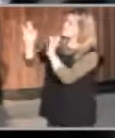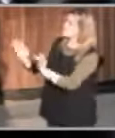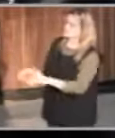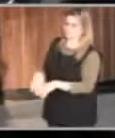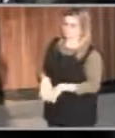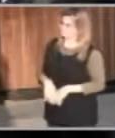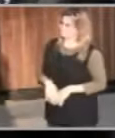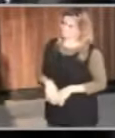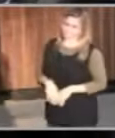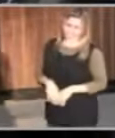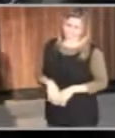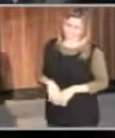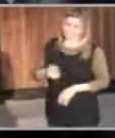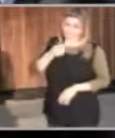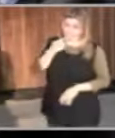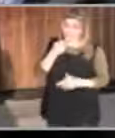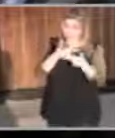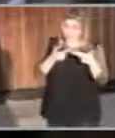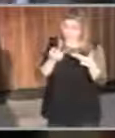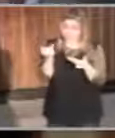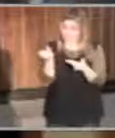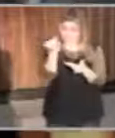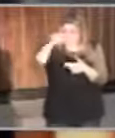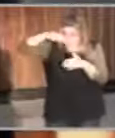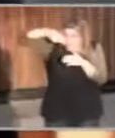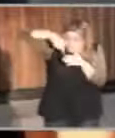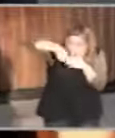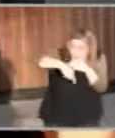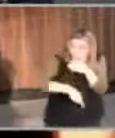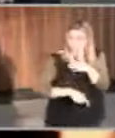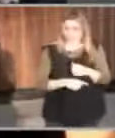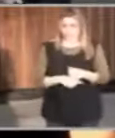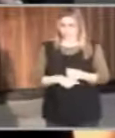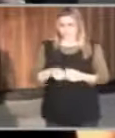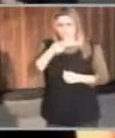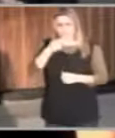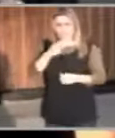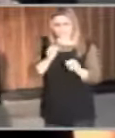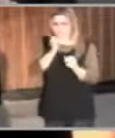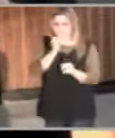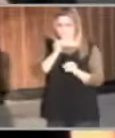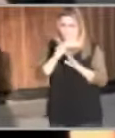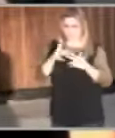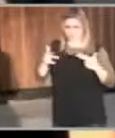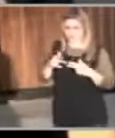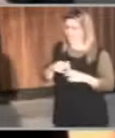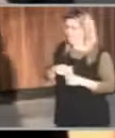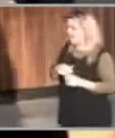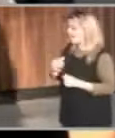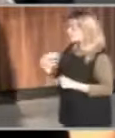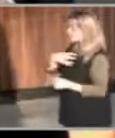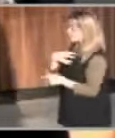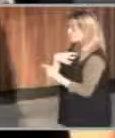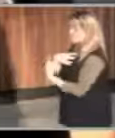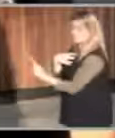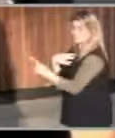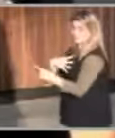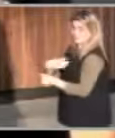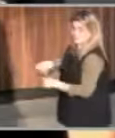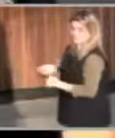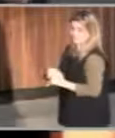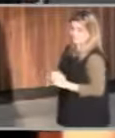isso tá você vai pensar no jeito de ser no temperamento na maneira de